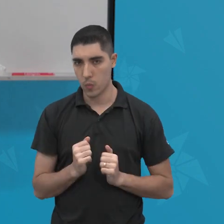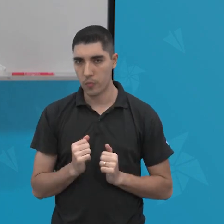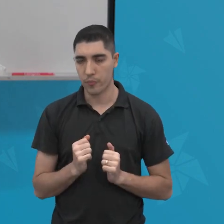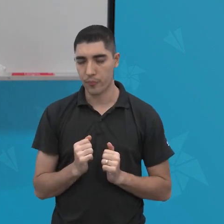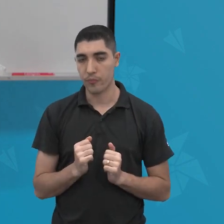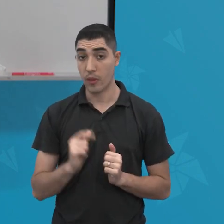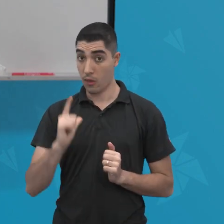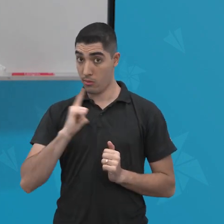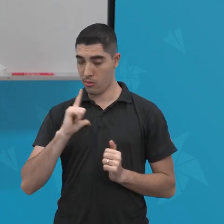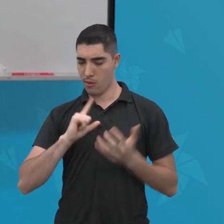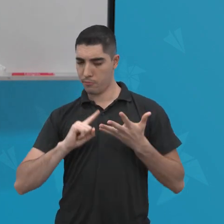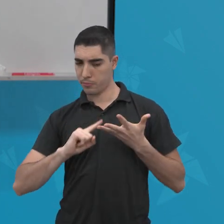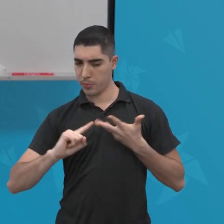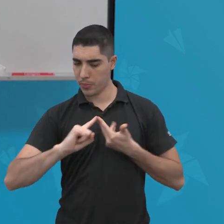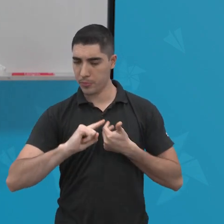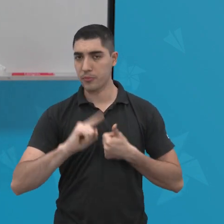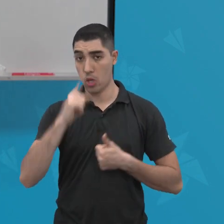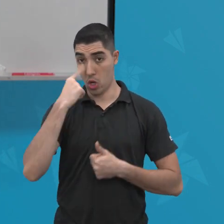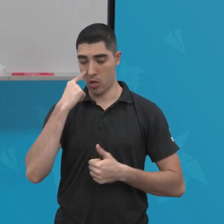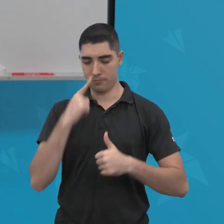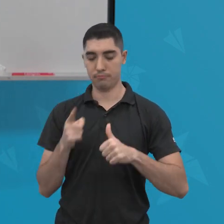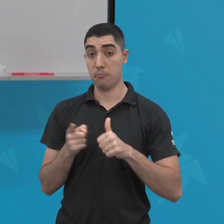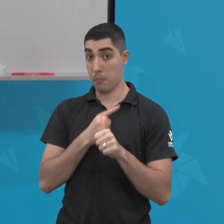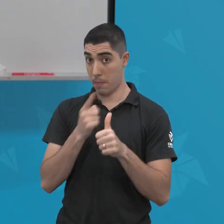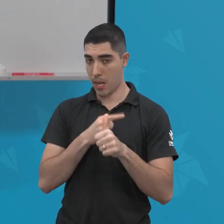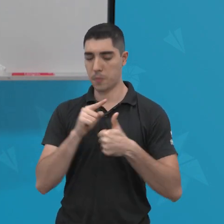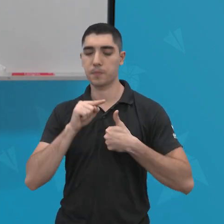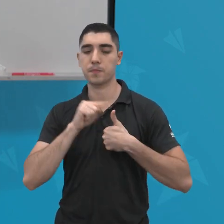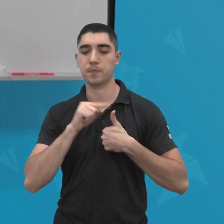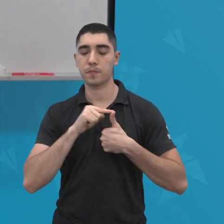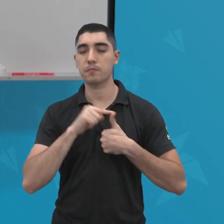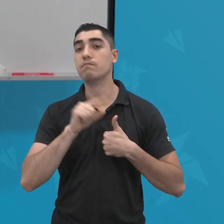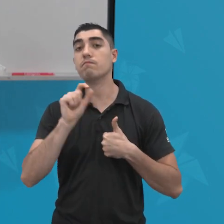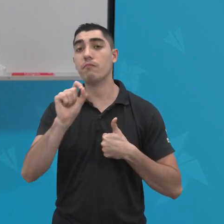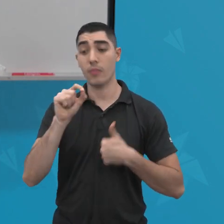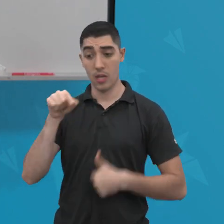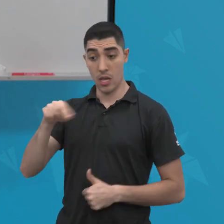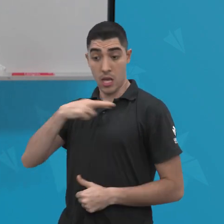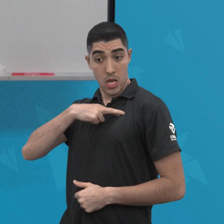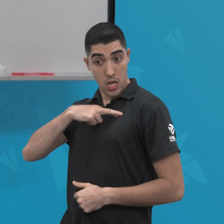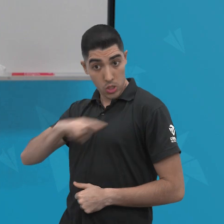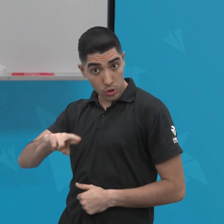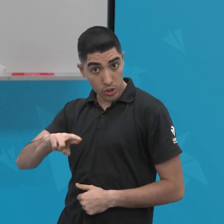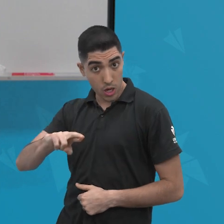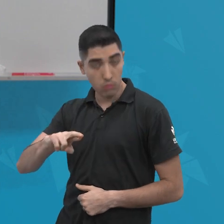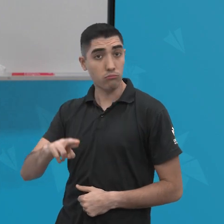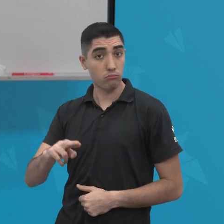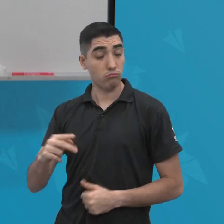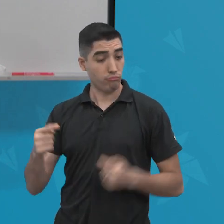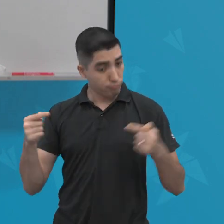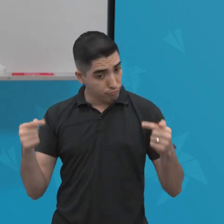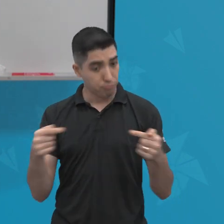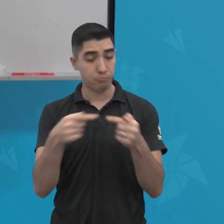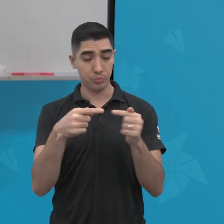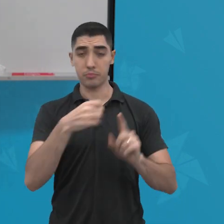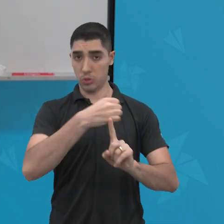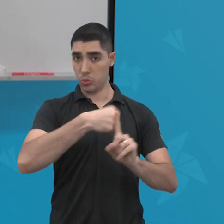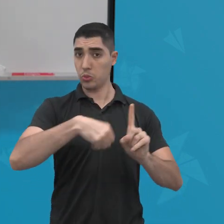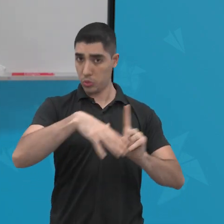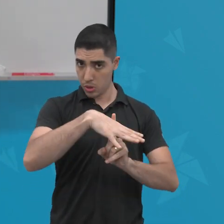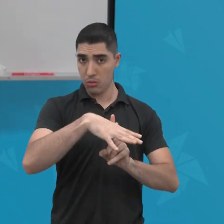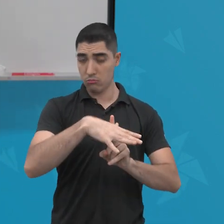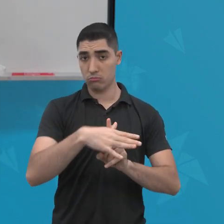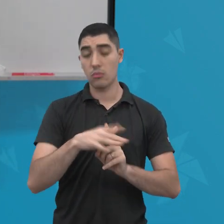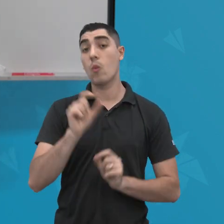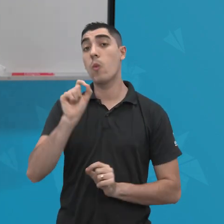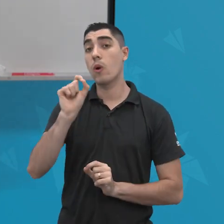alguns aspectos, né? O primeiro deles, toda religião é um fenômeno social. Ela é